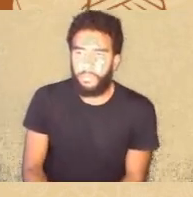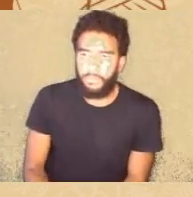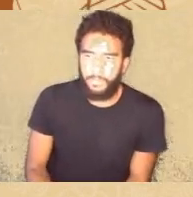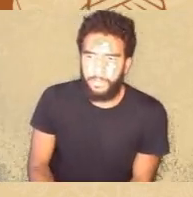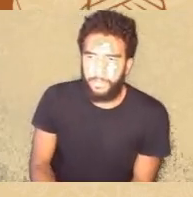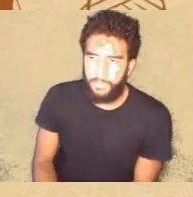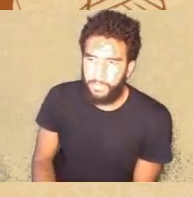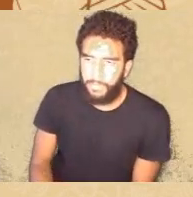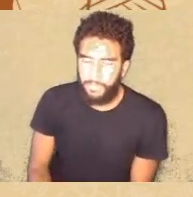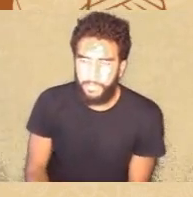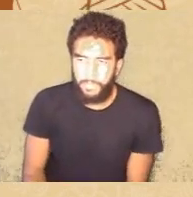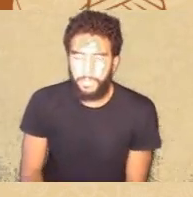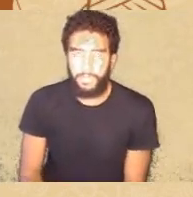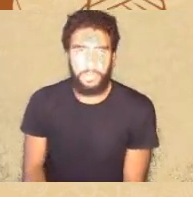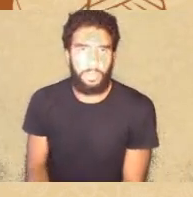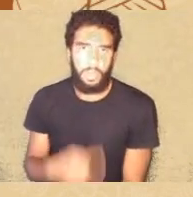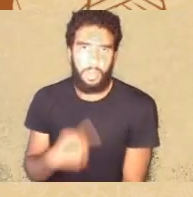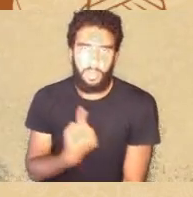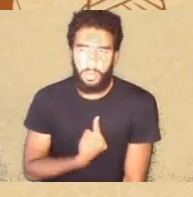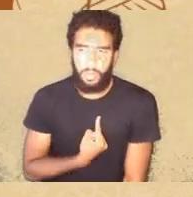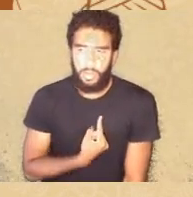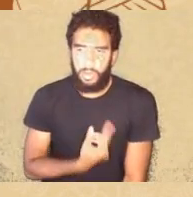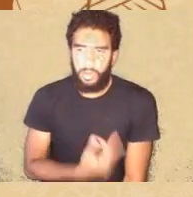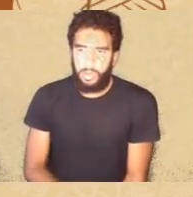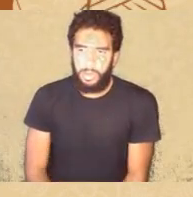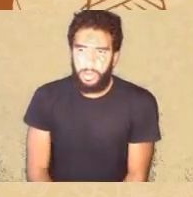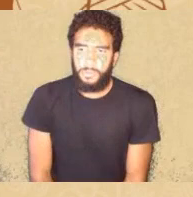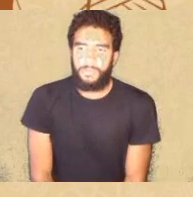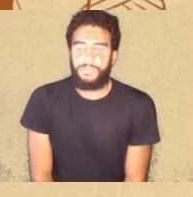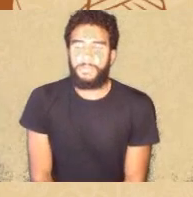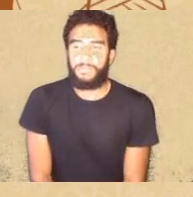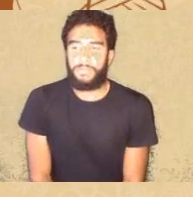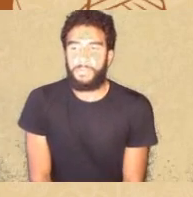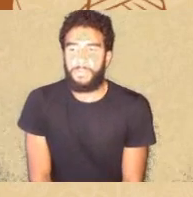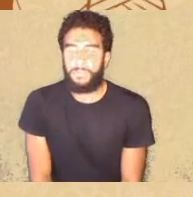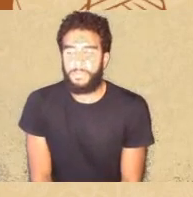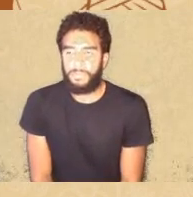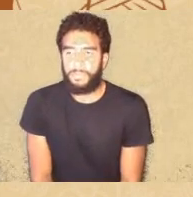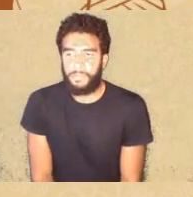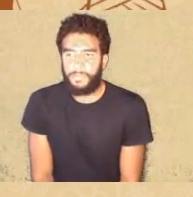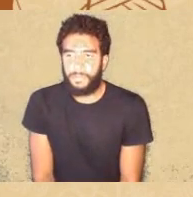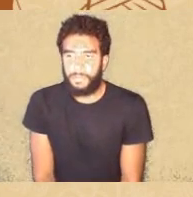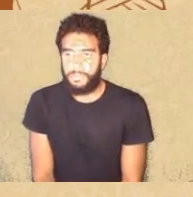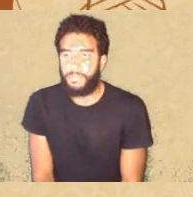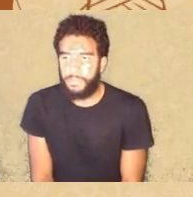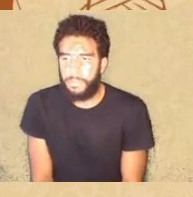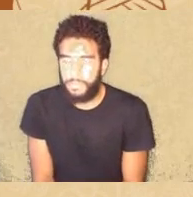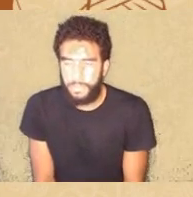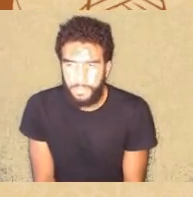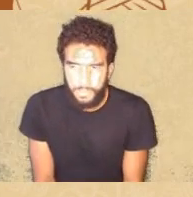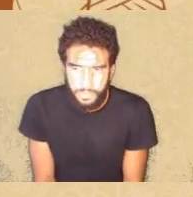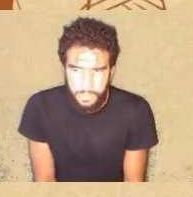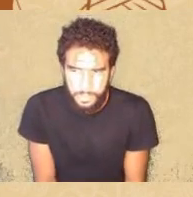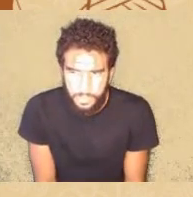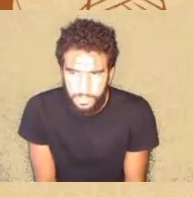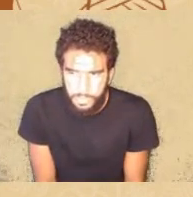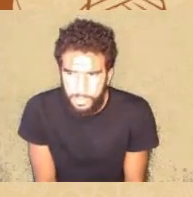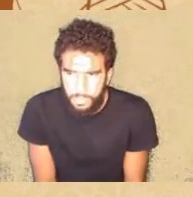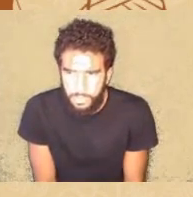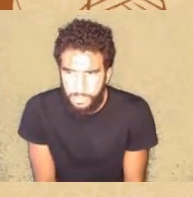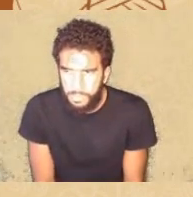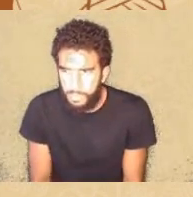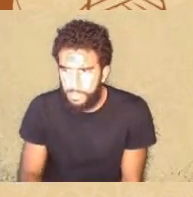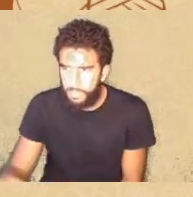trabalho. A gente muito, por exemplo, dependendo do que eu entendo, por exemplo, de ações afirmativas, do que a